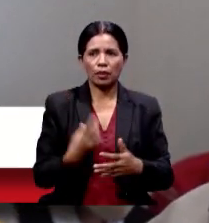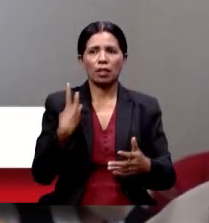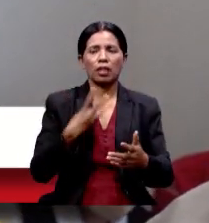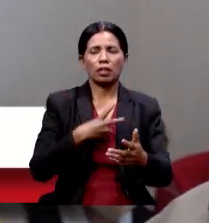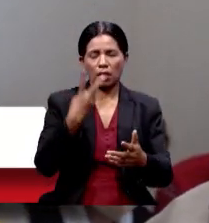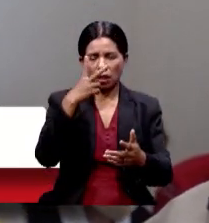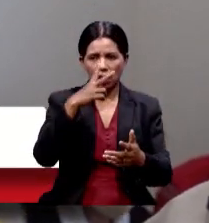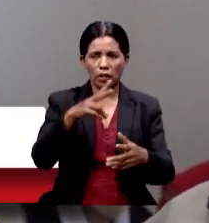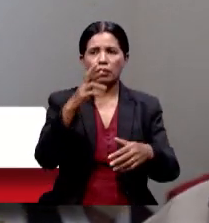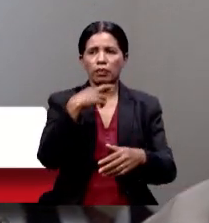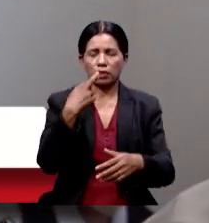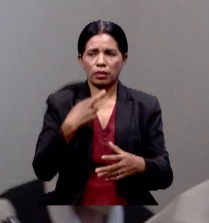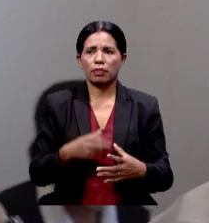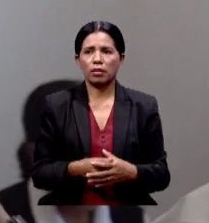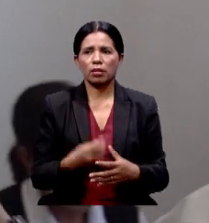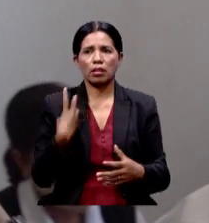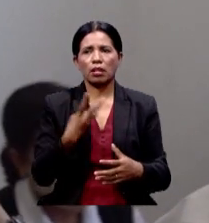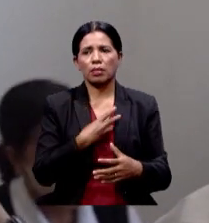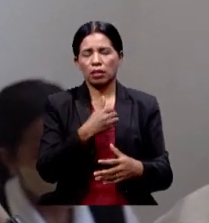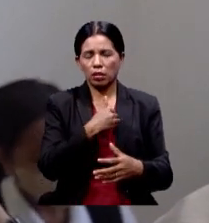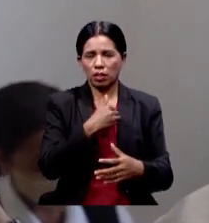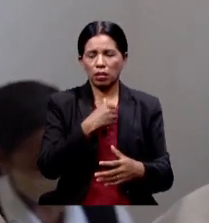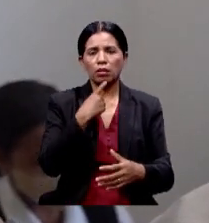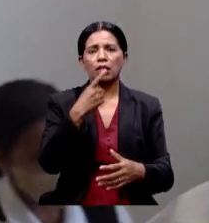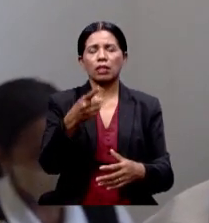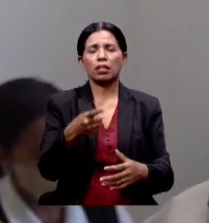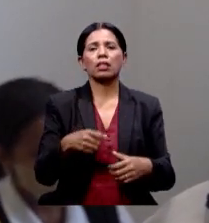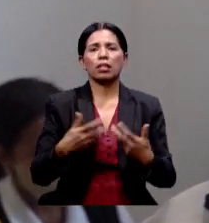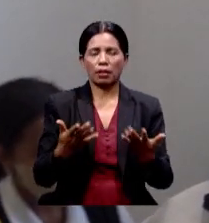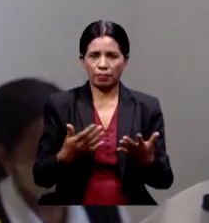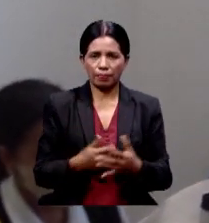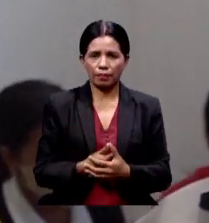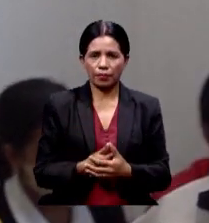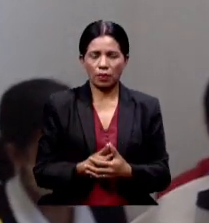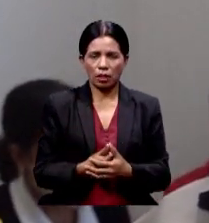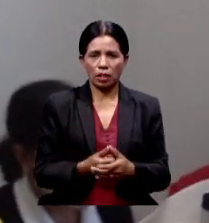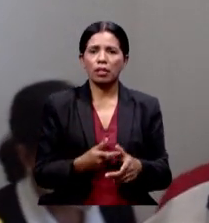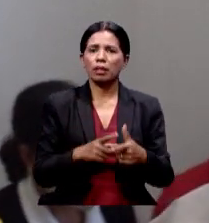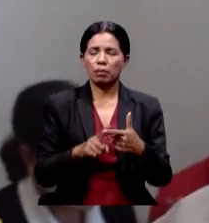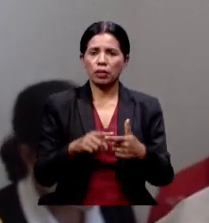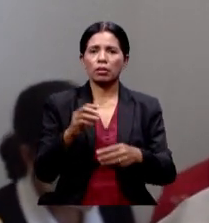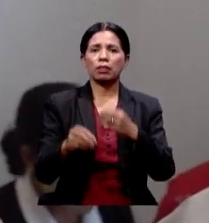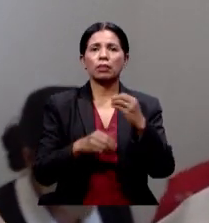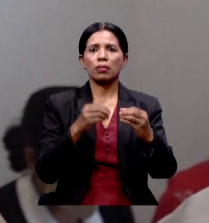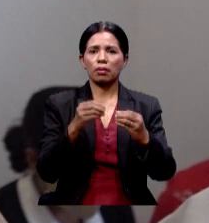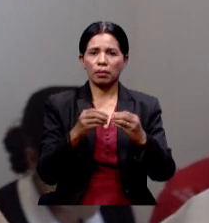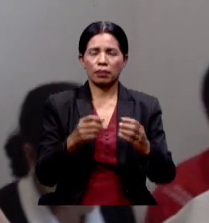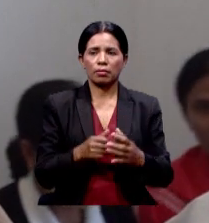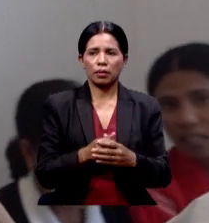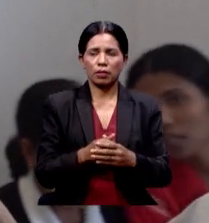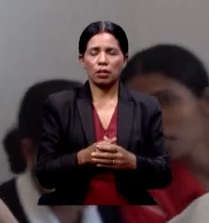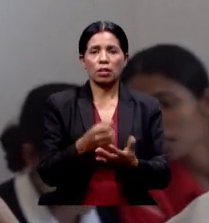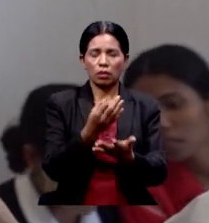estoque, né? A missão é a menção em linha montante. E depois, voltar com a